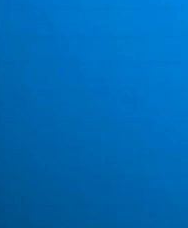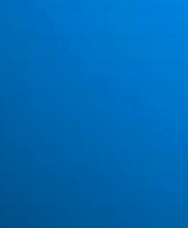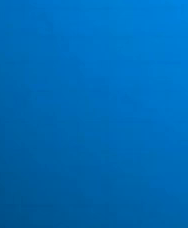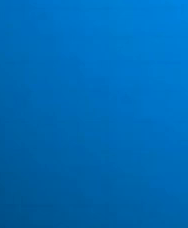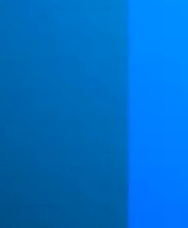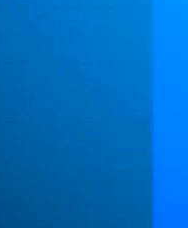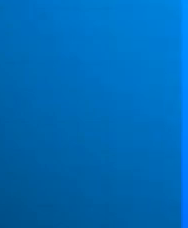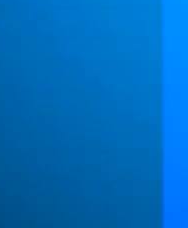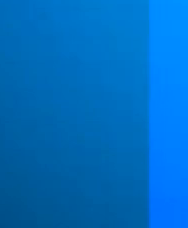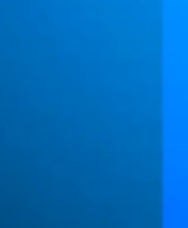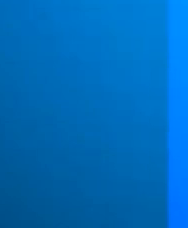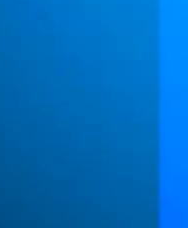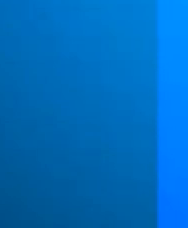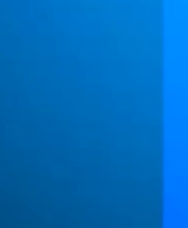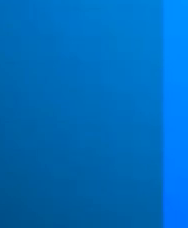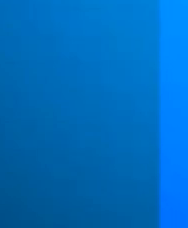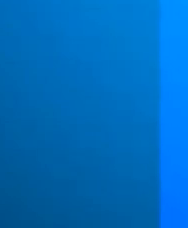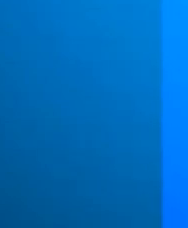E aí